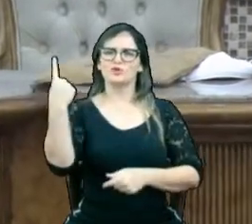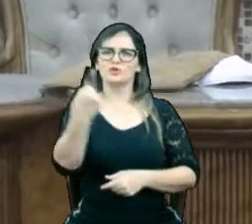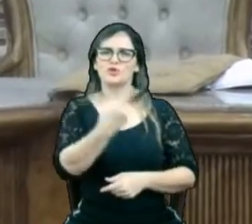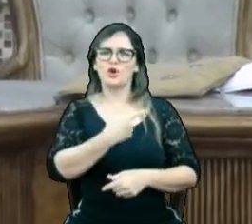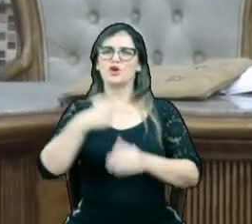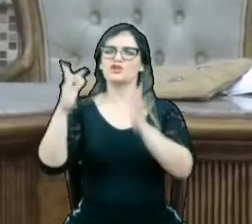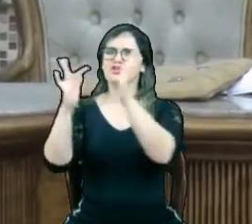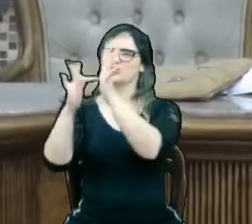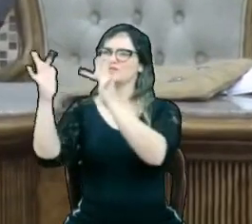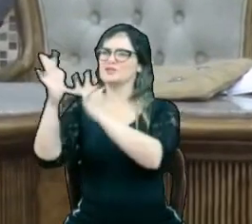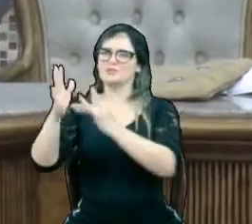Jesus a minha vida dele ela